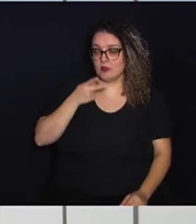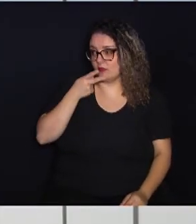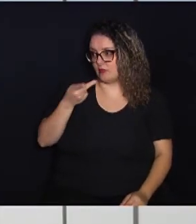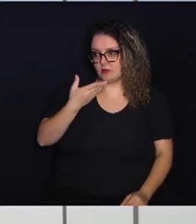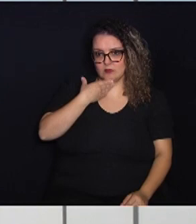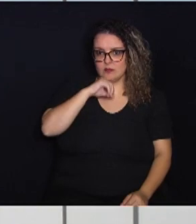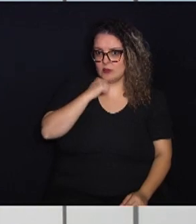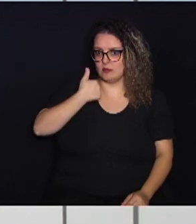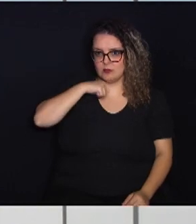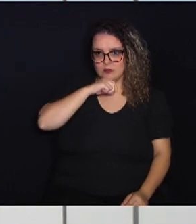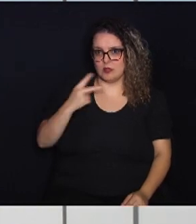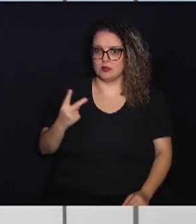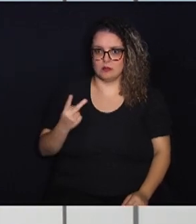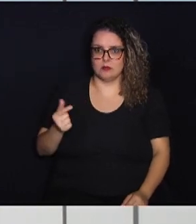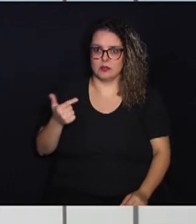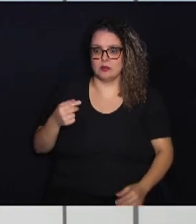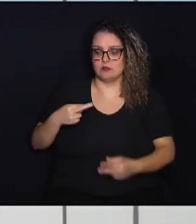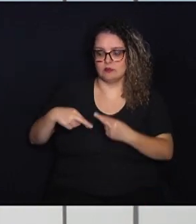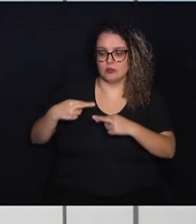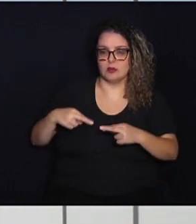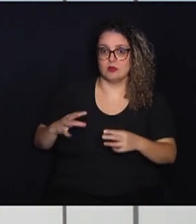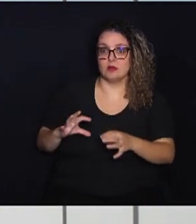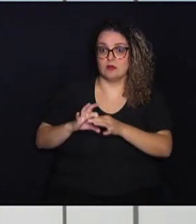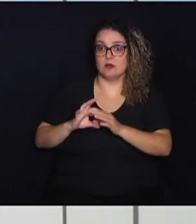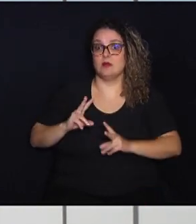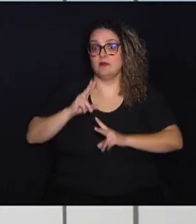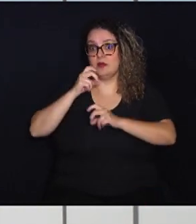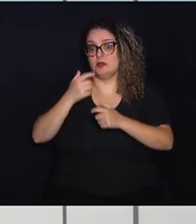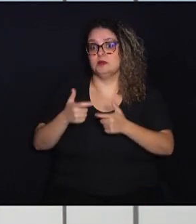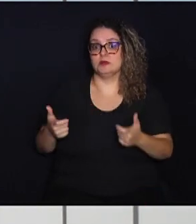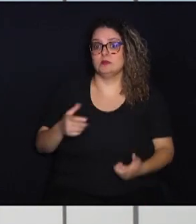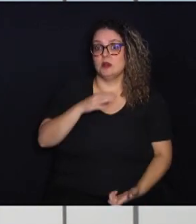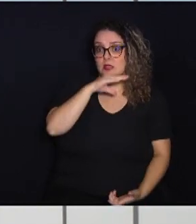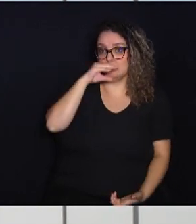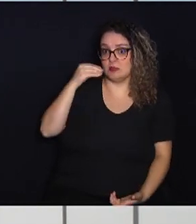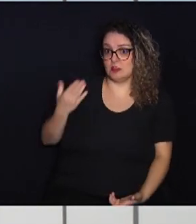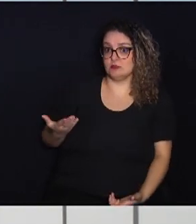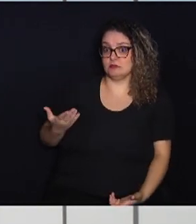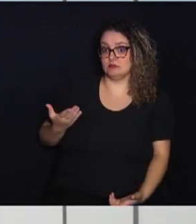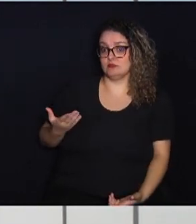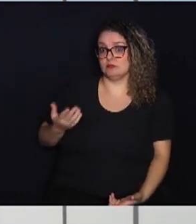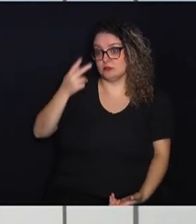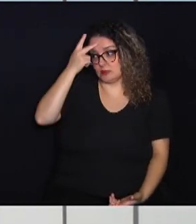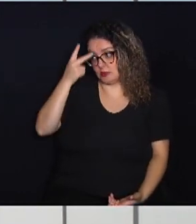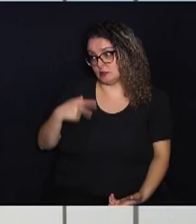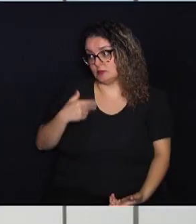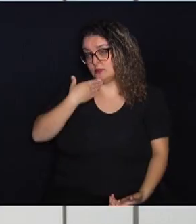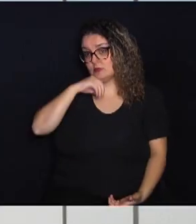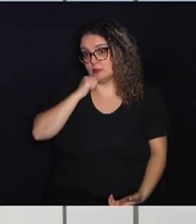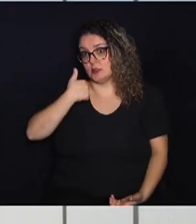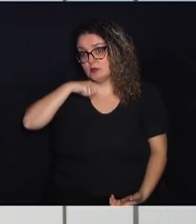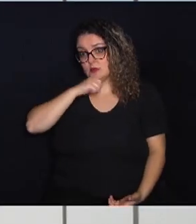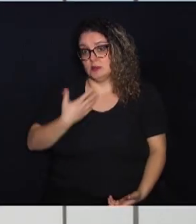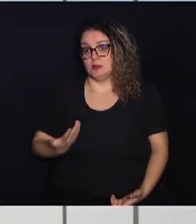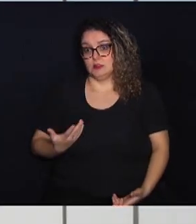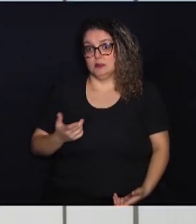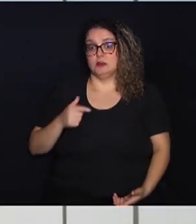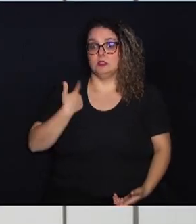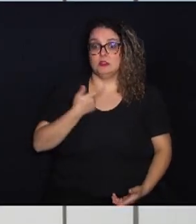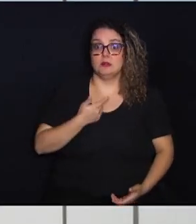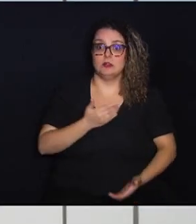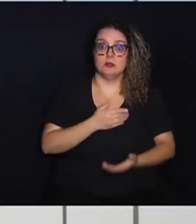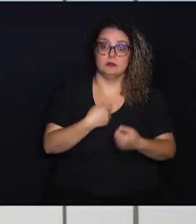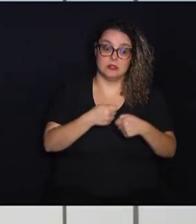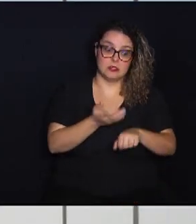pais, porque não existe um vínculo muito forte entre a maioria dos adolescentes e os seus pais. Sim. Então, a gente precisa começar